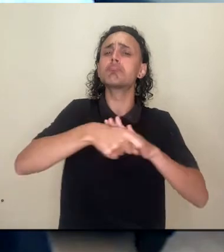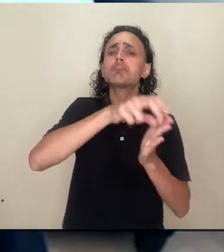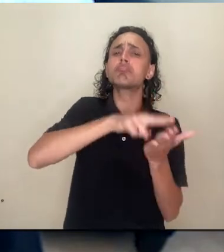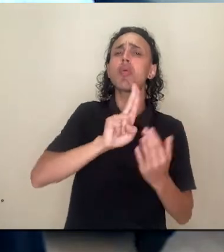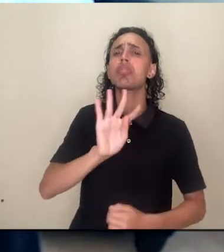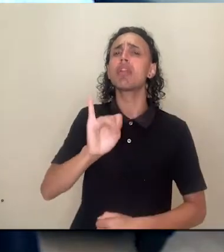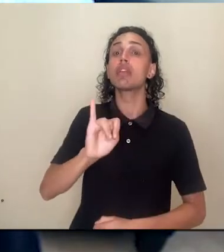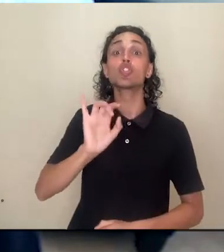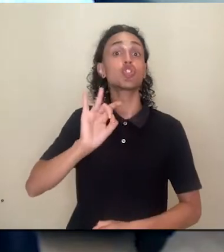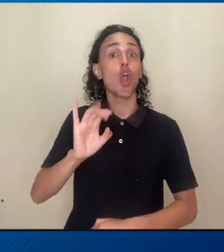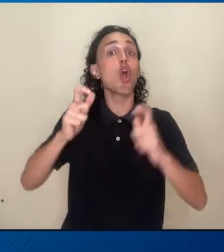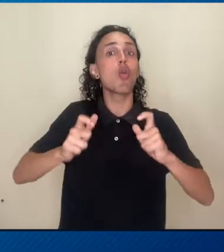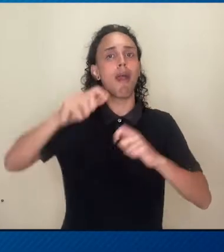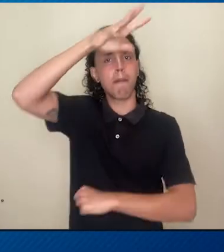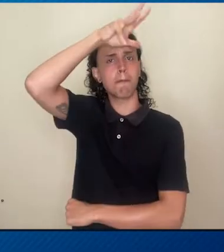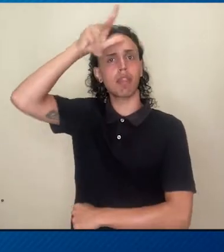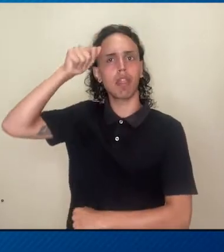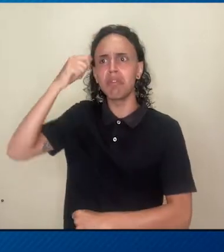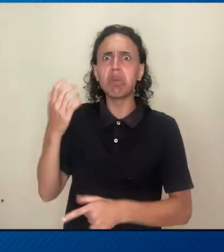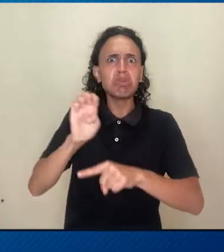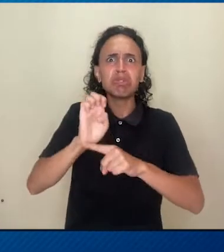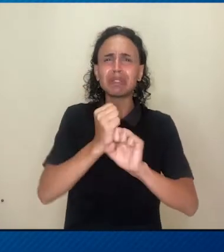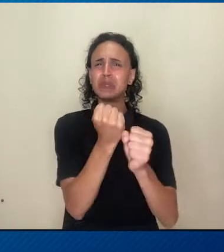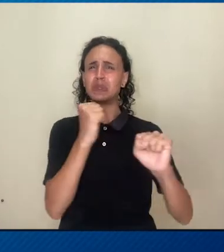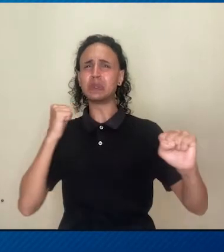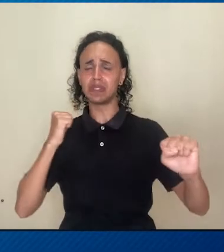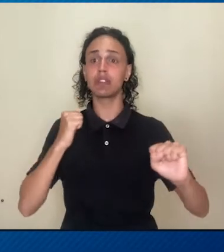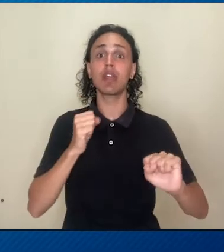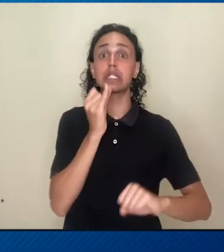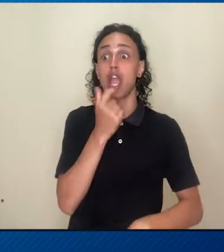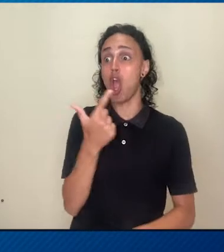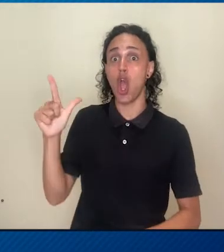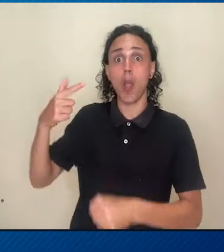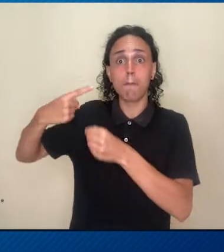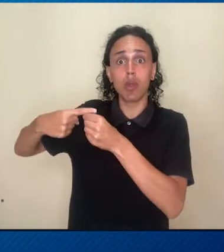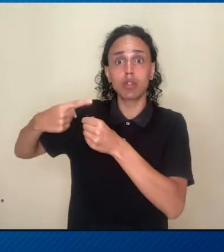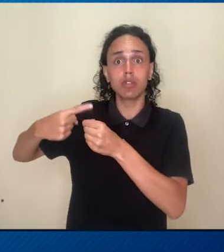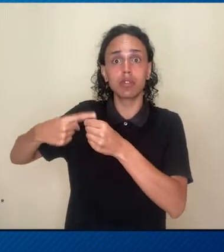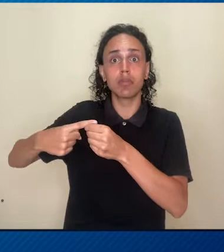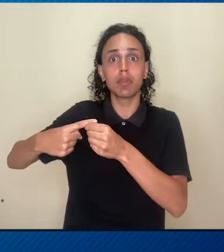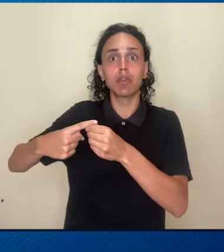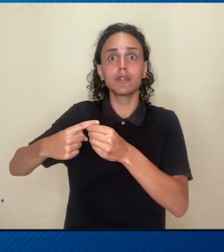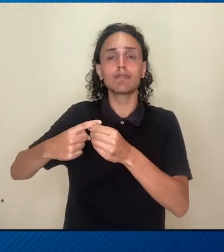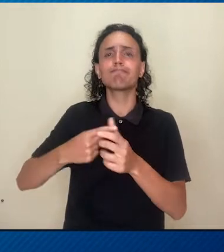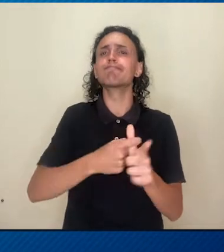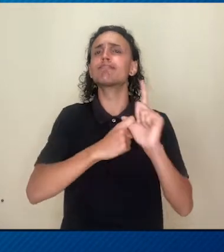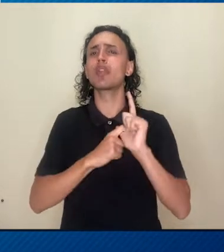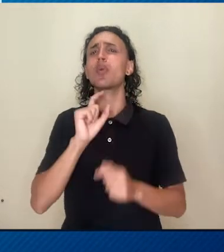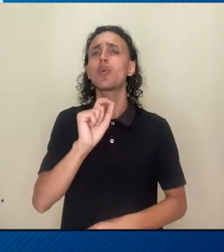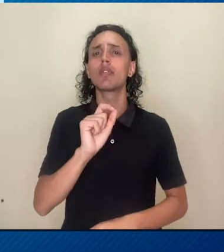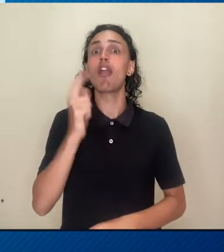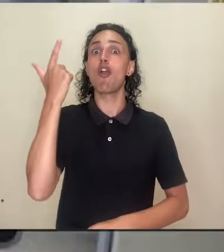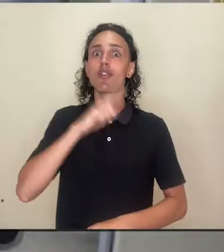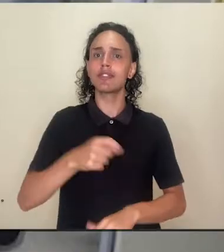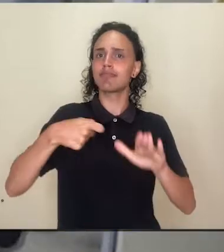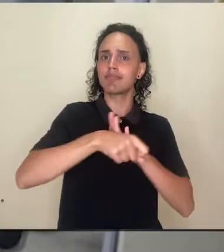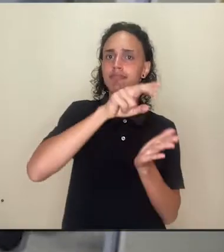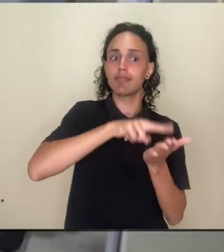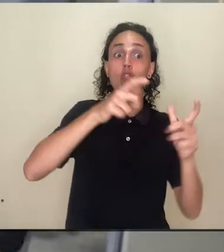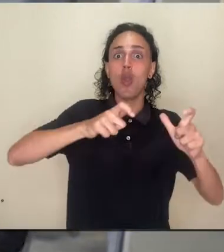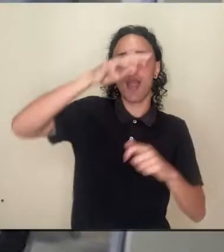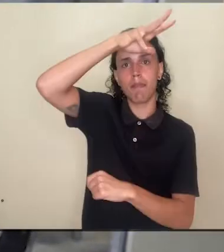Amazonas? Manaus. Só, é um estado enorme. Então, os outros municípios dependem não só do leito em Manaus, mas